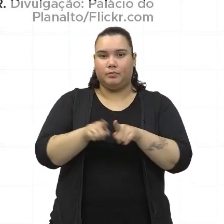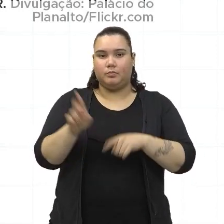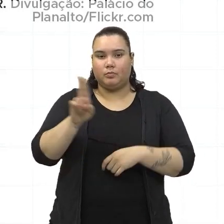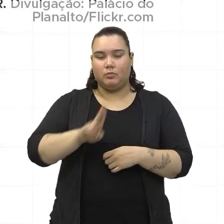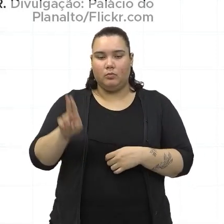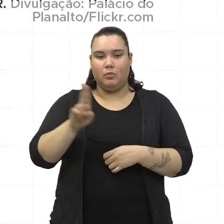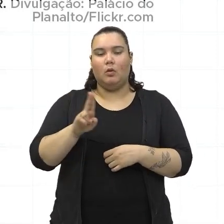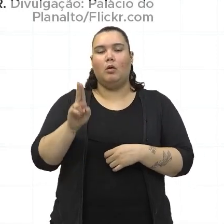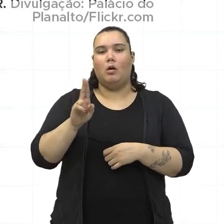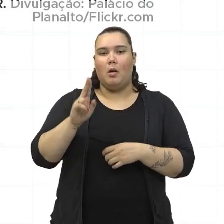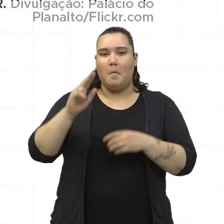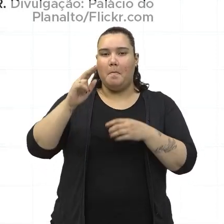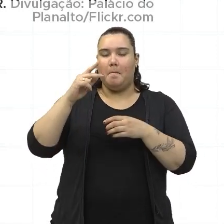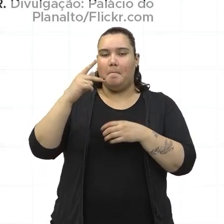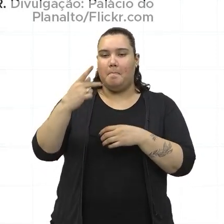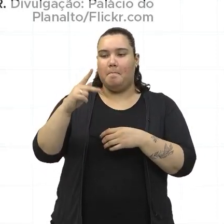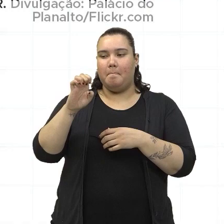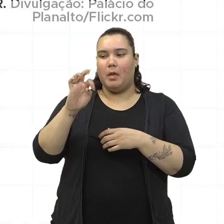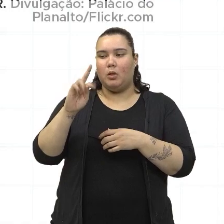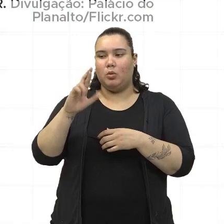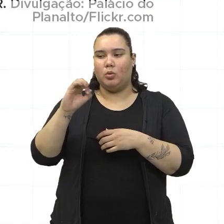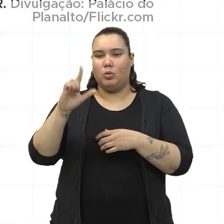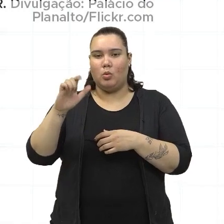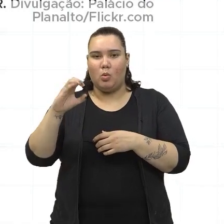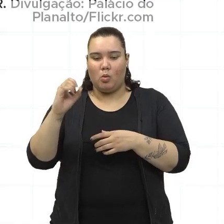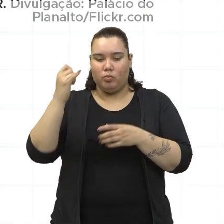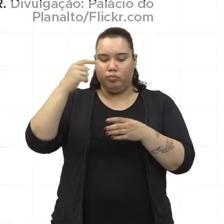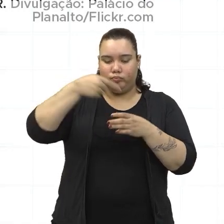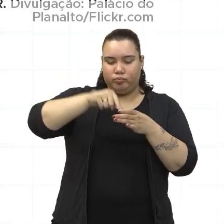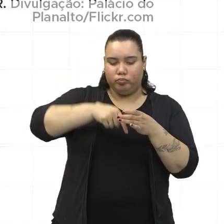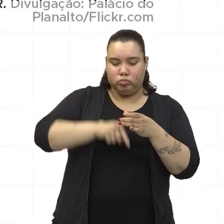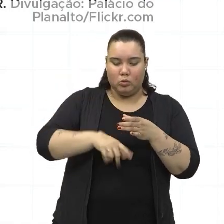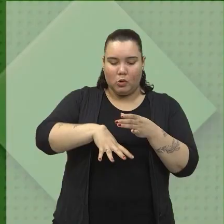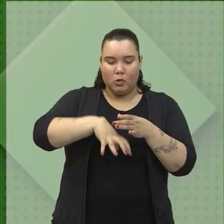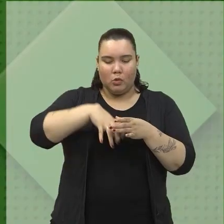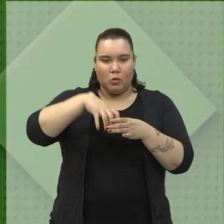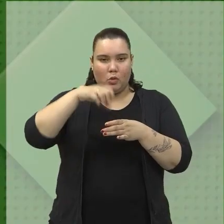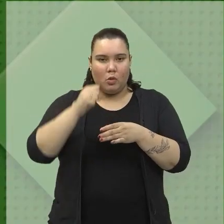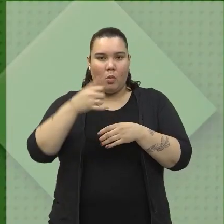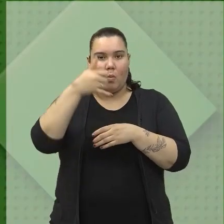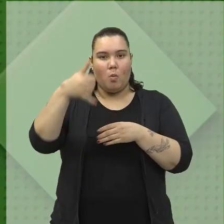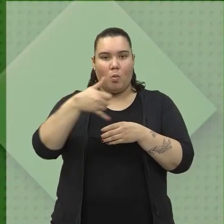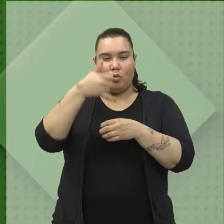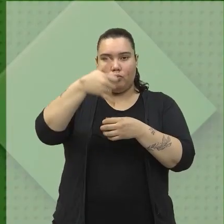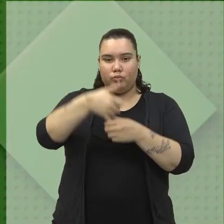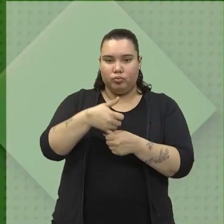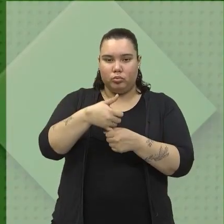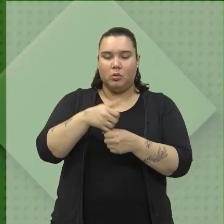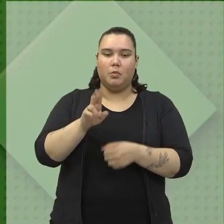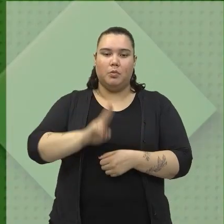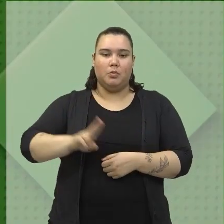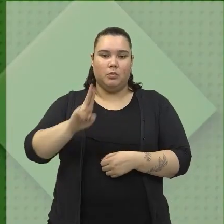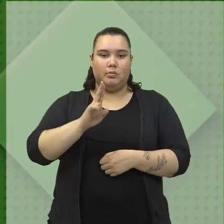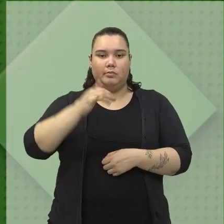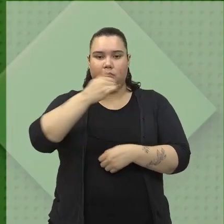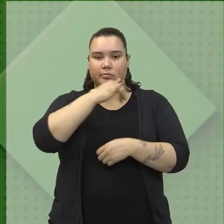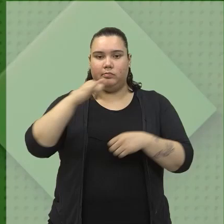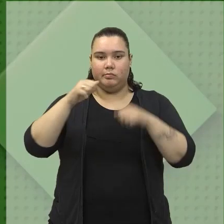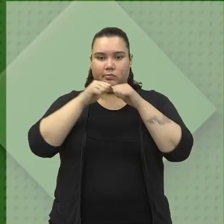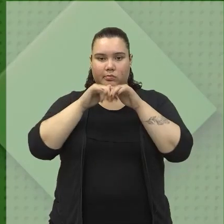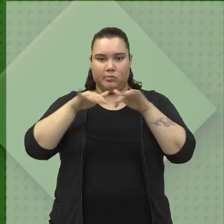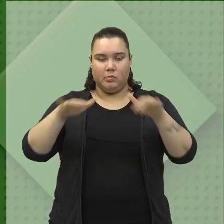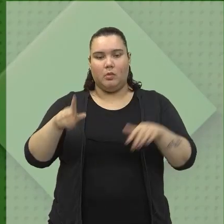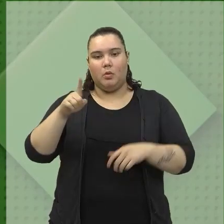de petróleo, como o óleo diesel, certo? Então, a gente tem aí essas duas fontes ali, geradoras de eletricidade,